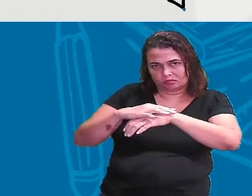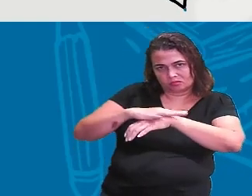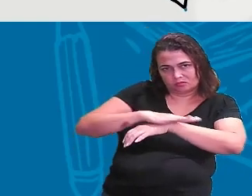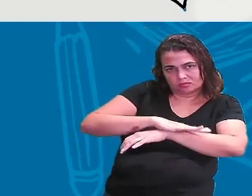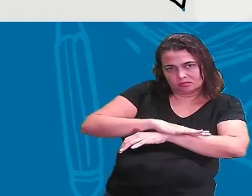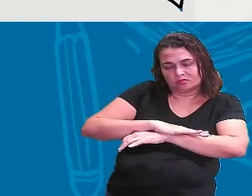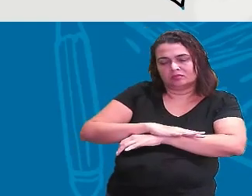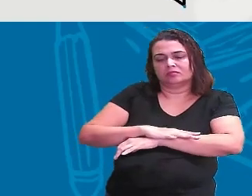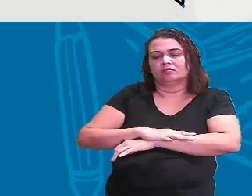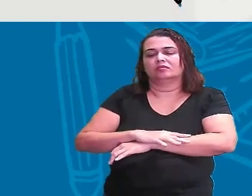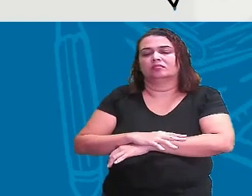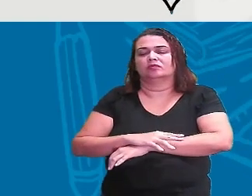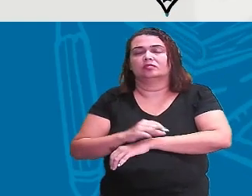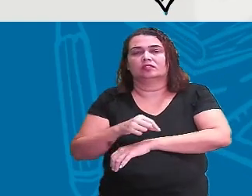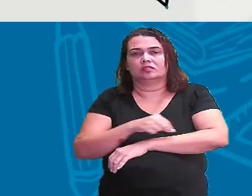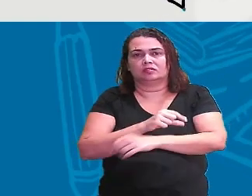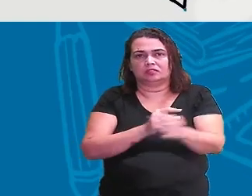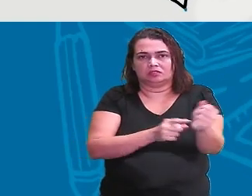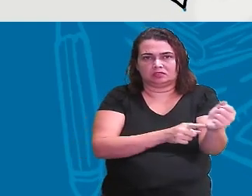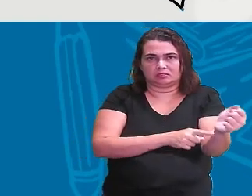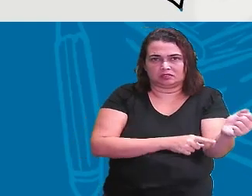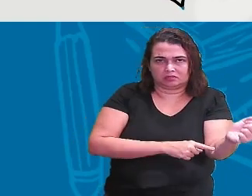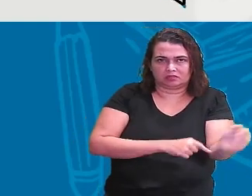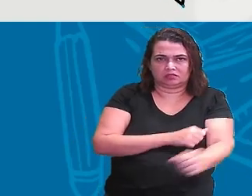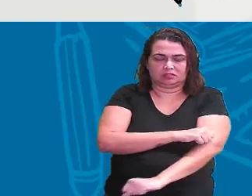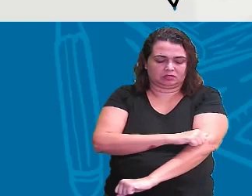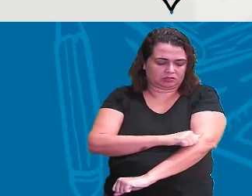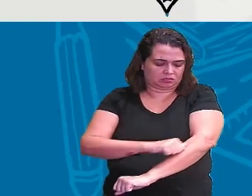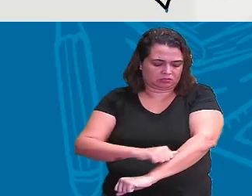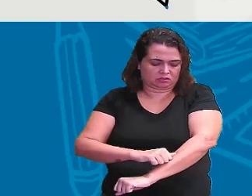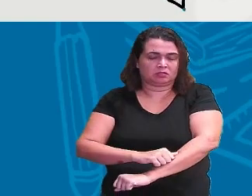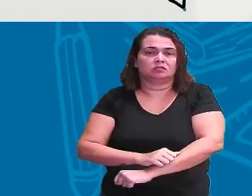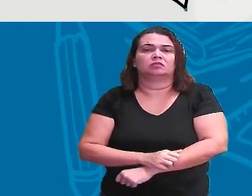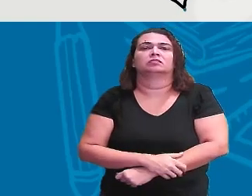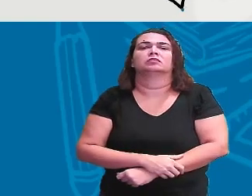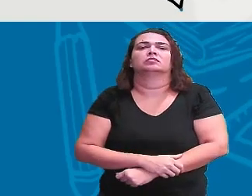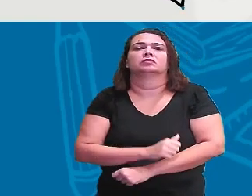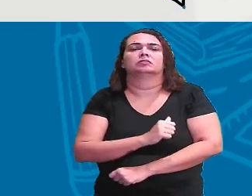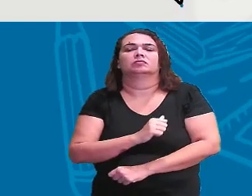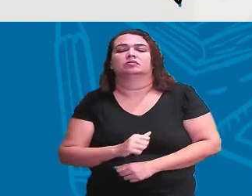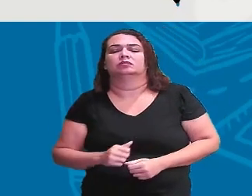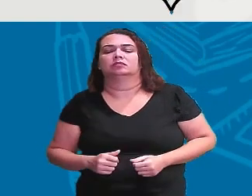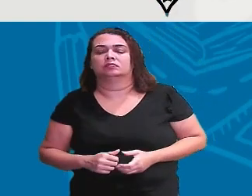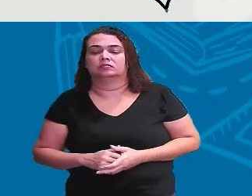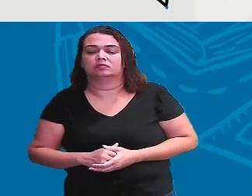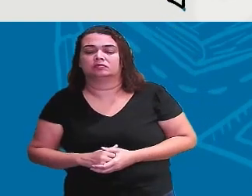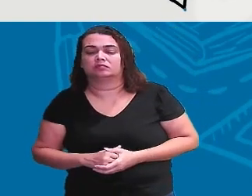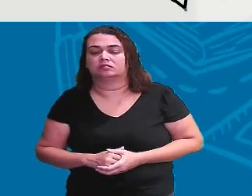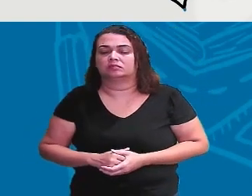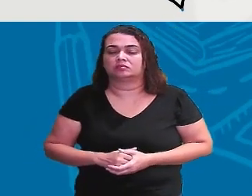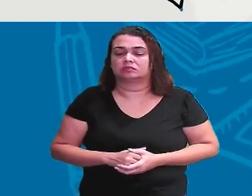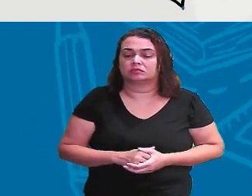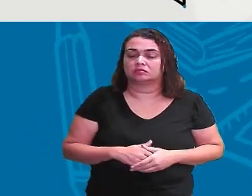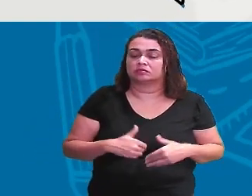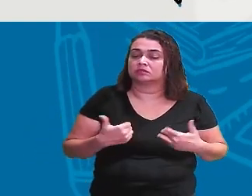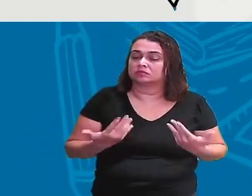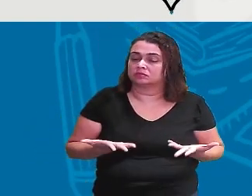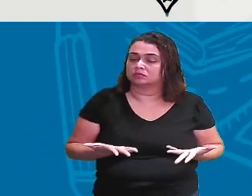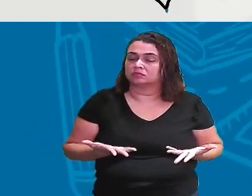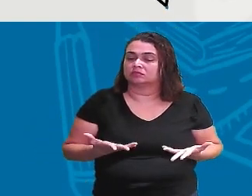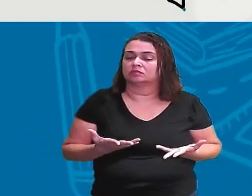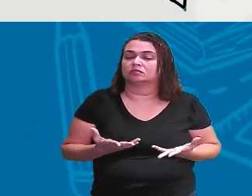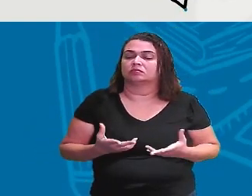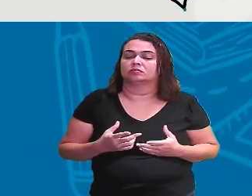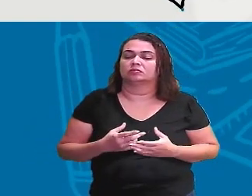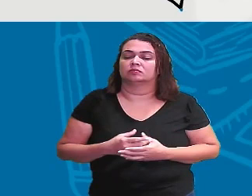capilares, veias e artérias, não é verdade? E por fim, as